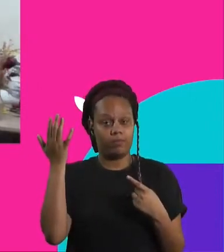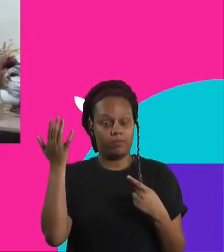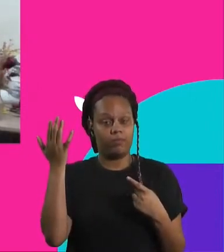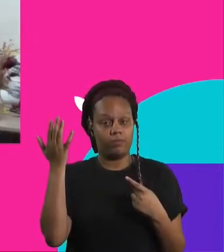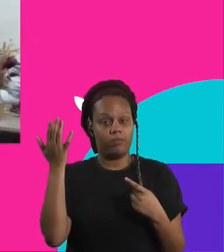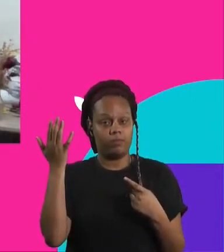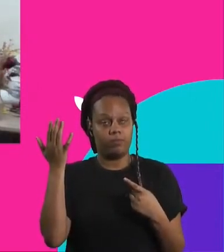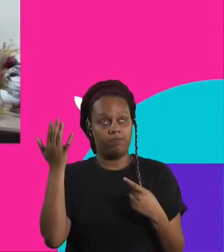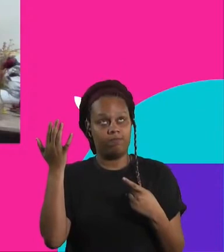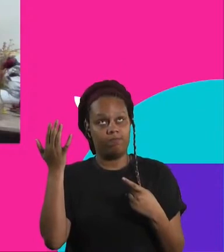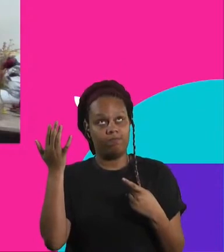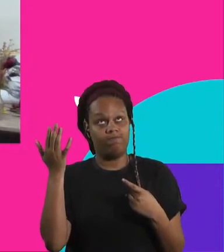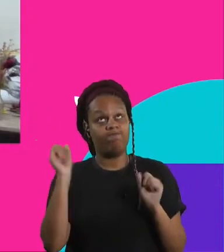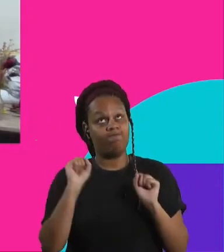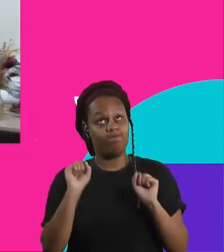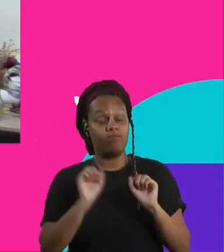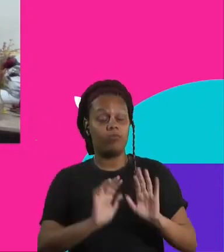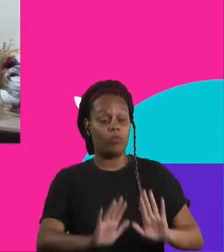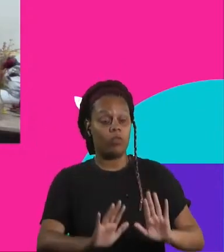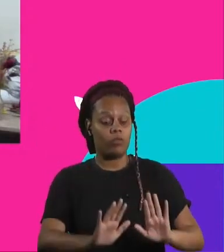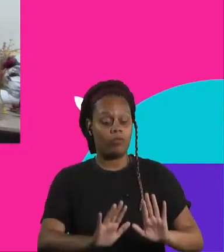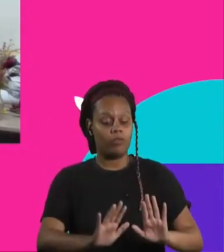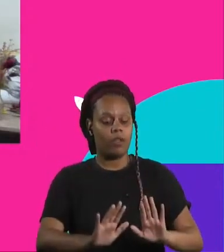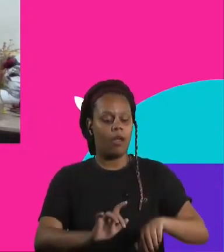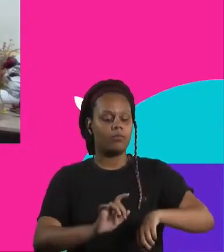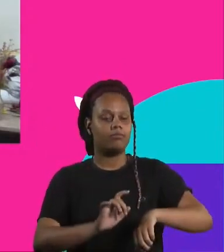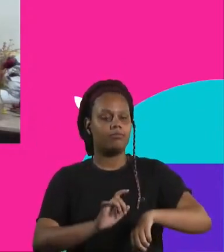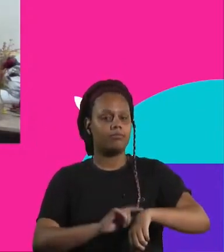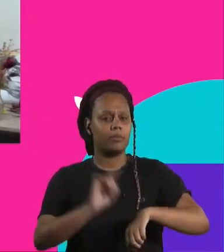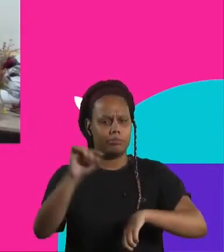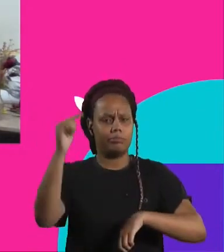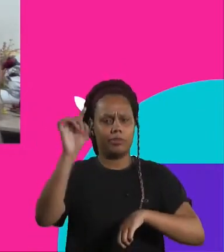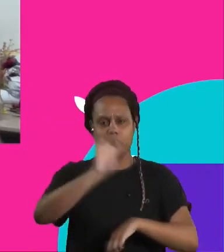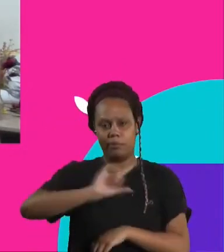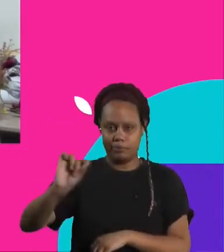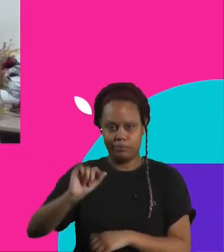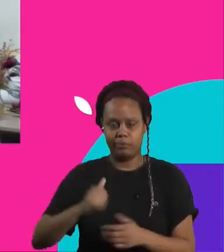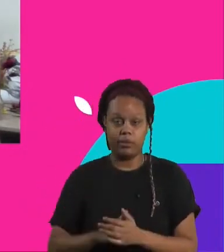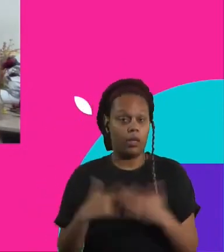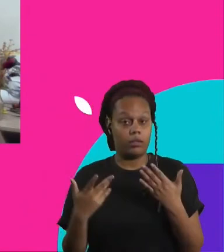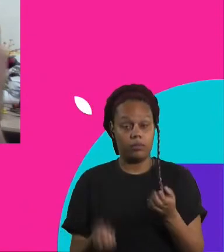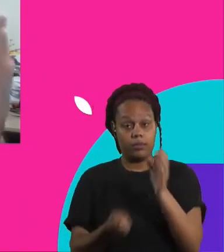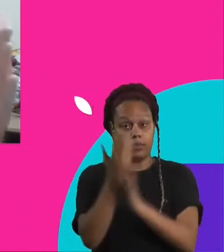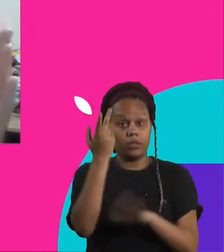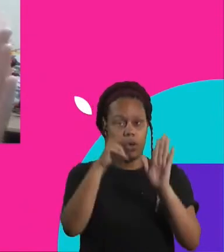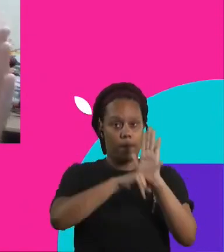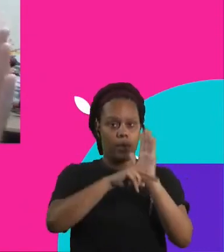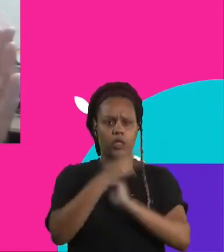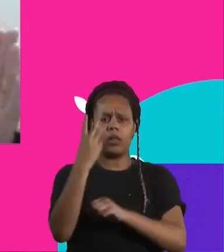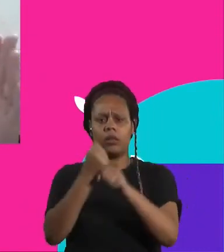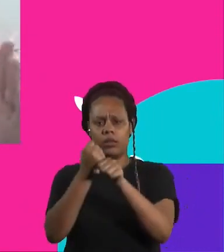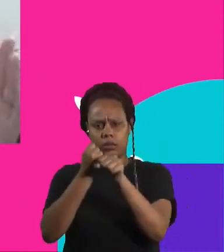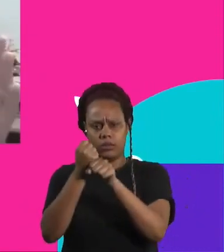no local da intervenção um tempo depois de você sair daquele lugar. Então, você fez um projeto durante 3 anos naquele